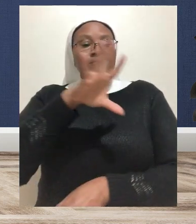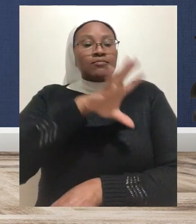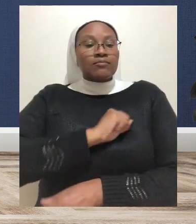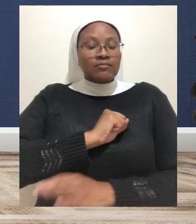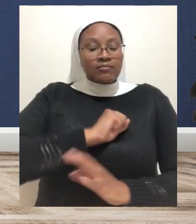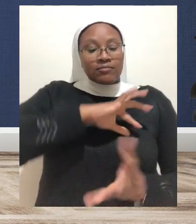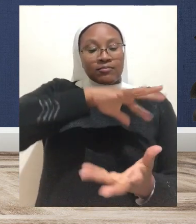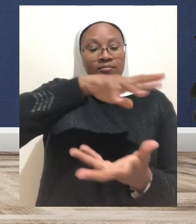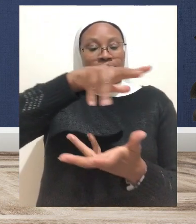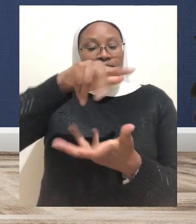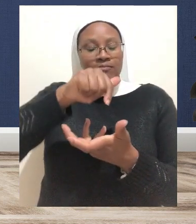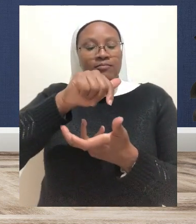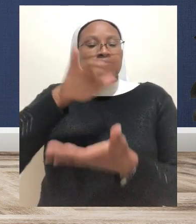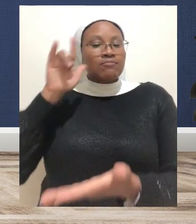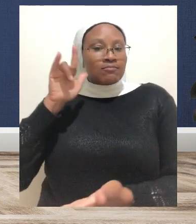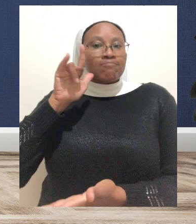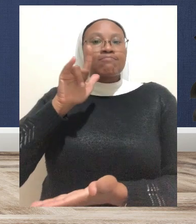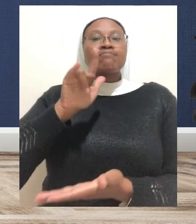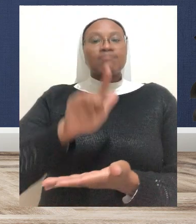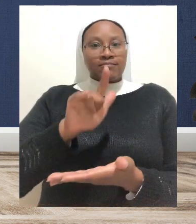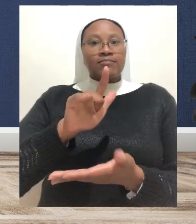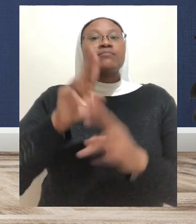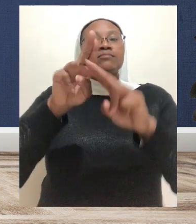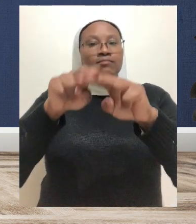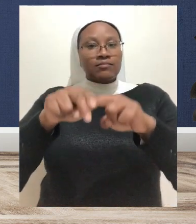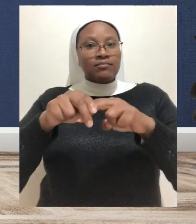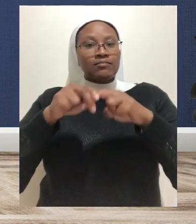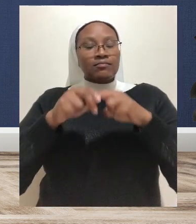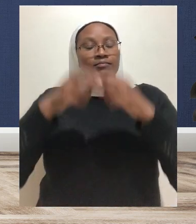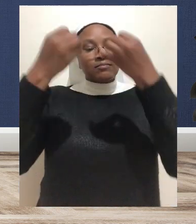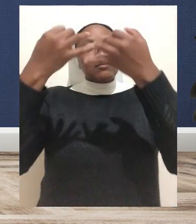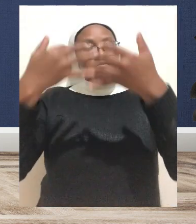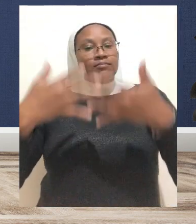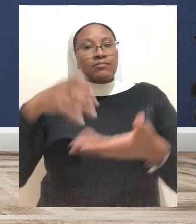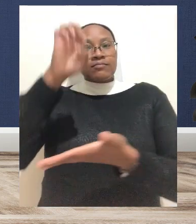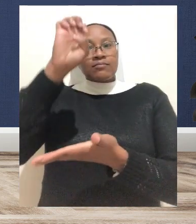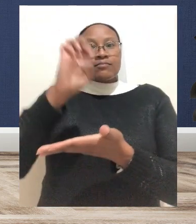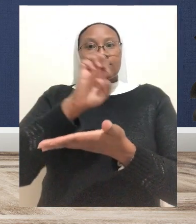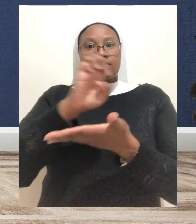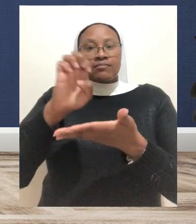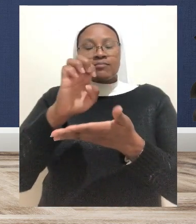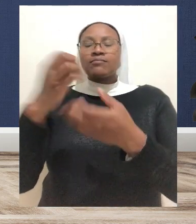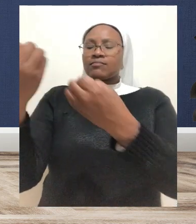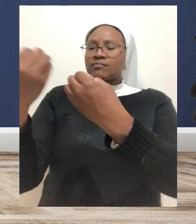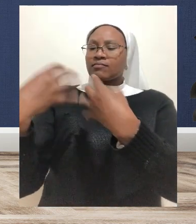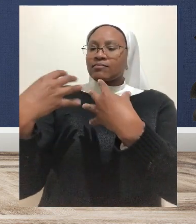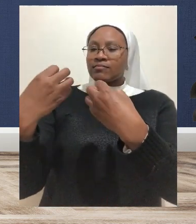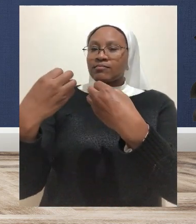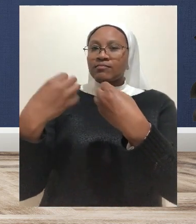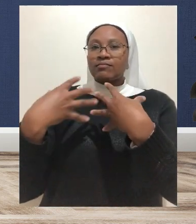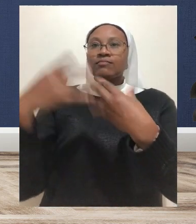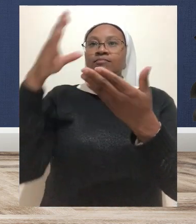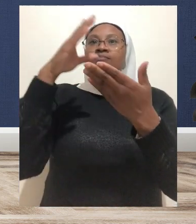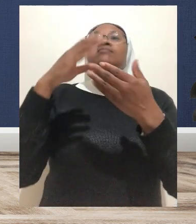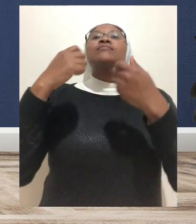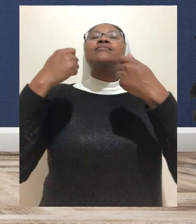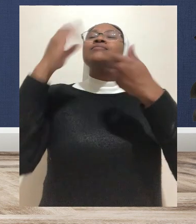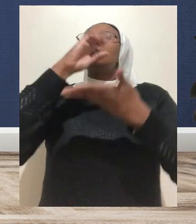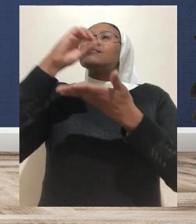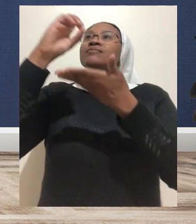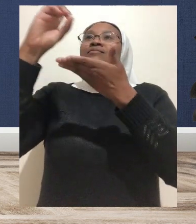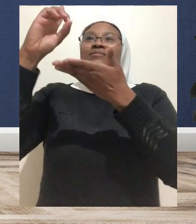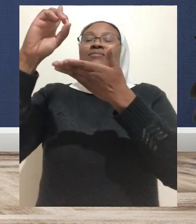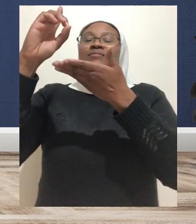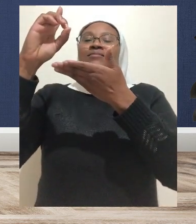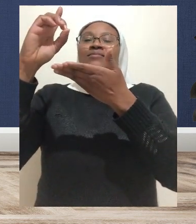amor pelo mundo é amando. Com isso, a narrativa do Evangelho, que quer nos ensinar que